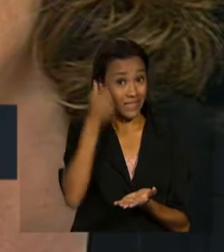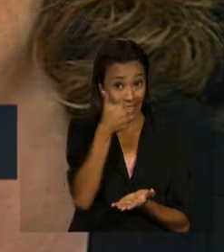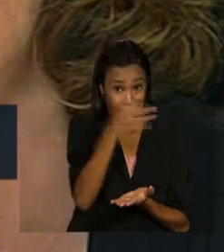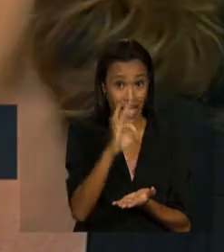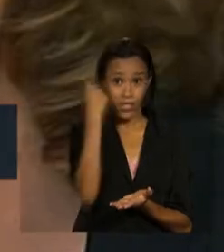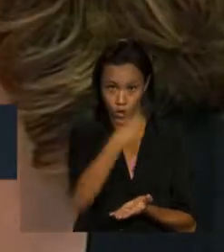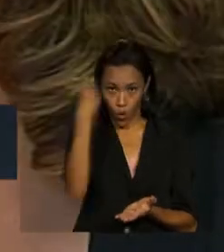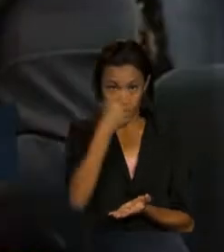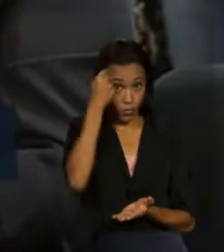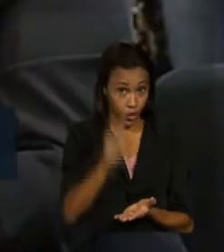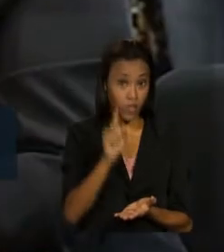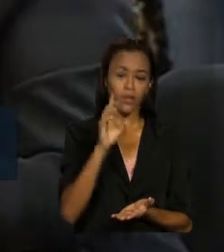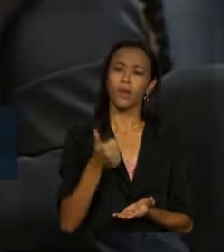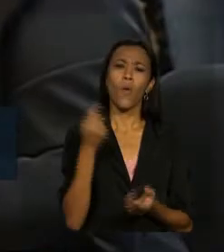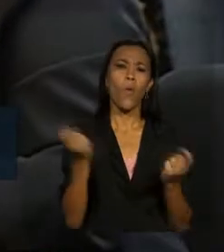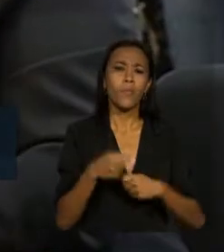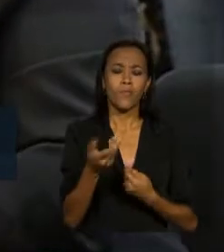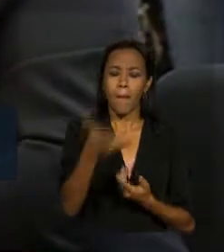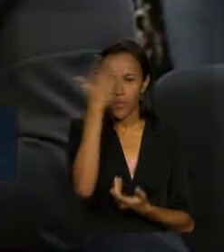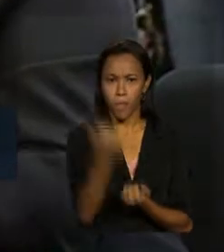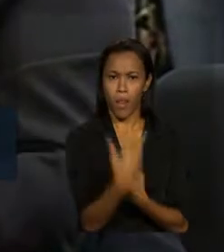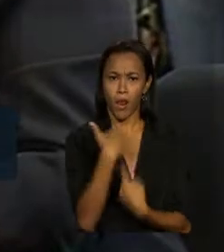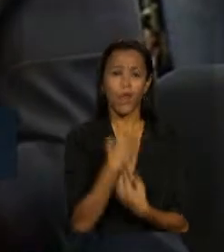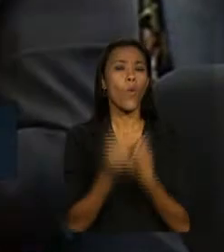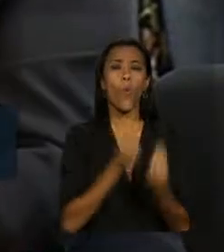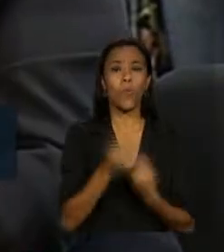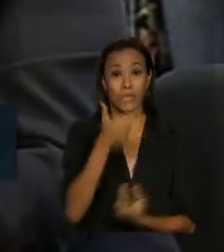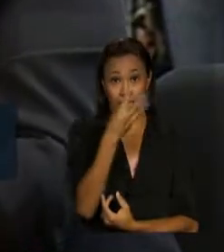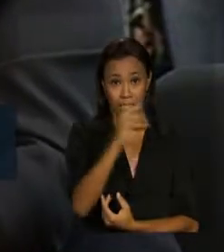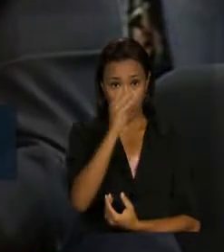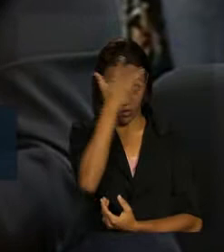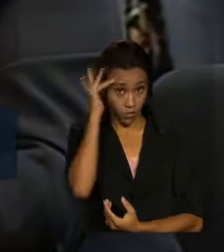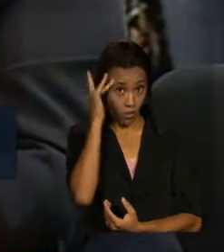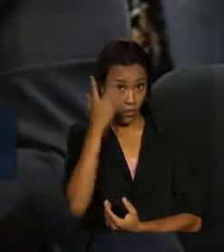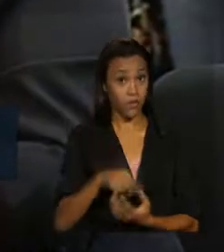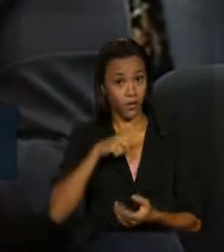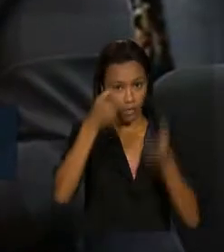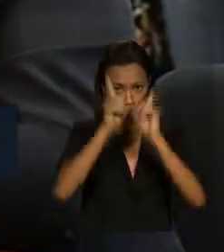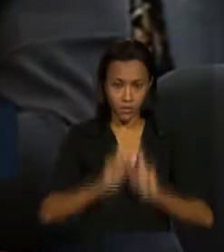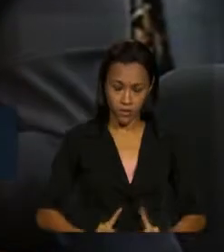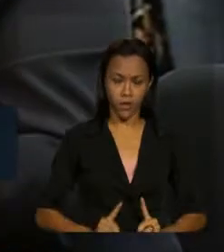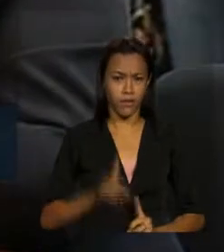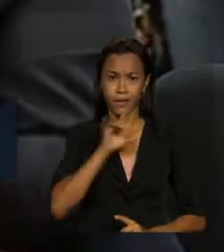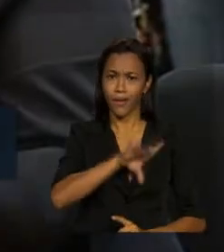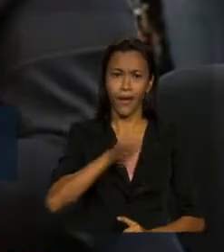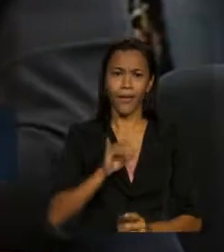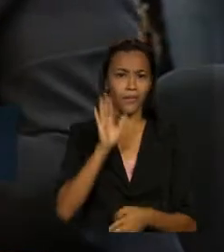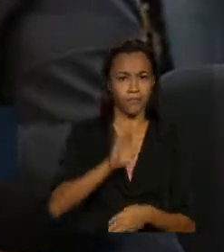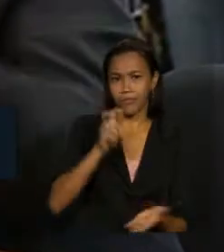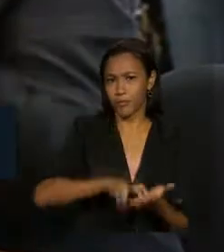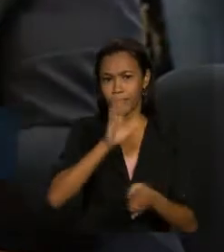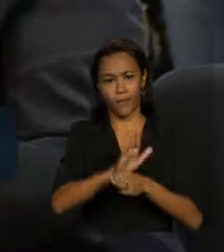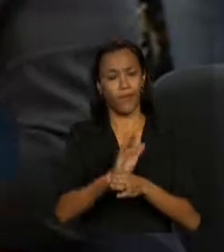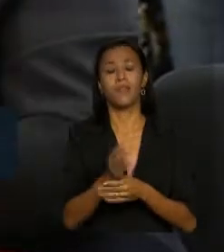horas por dia, né, com uma capacidade de atendimento de 30 pessoas com deficiência em cada turno, né, no